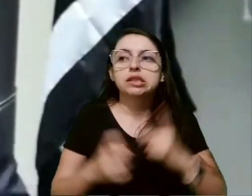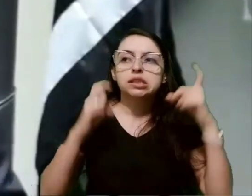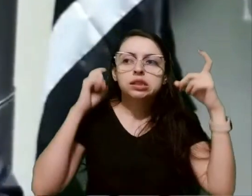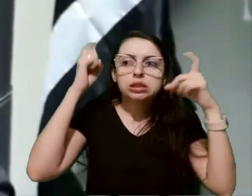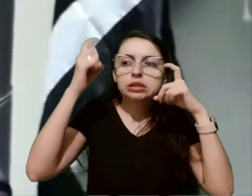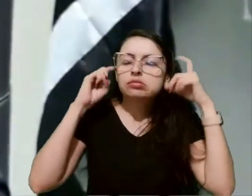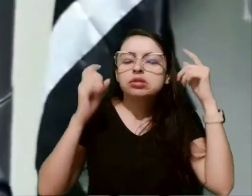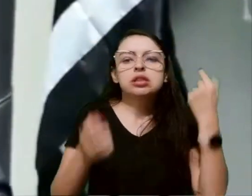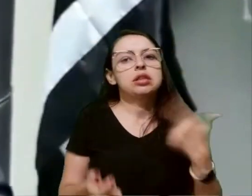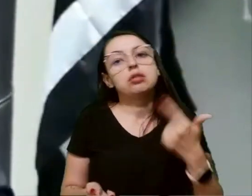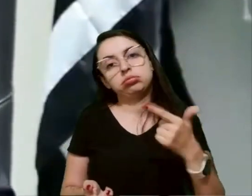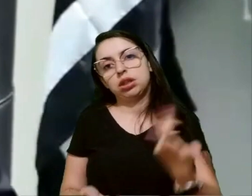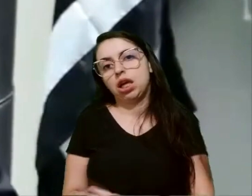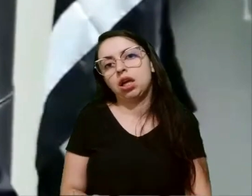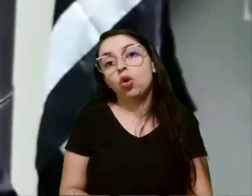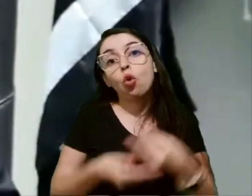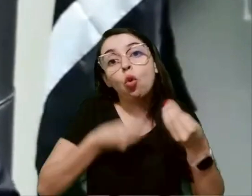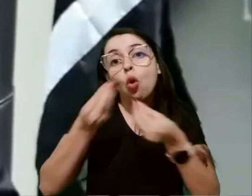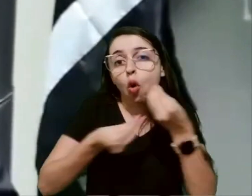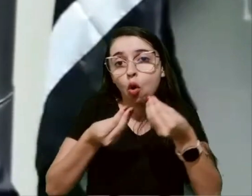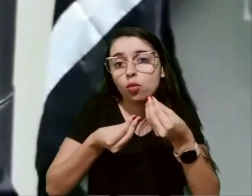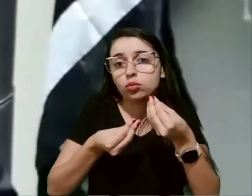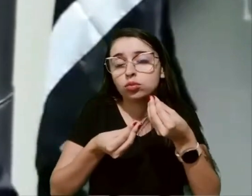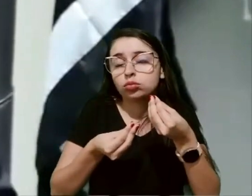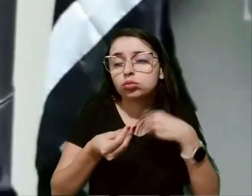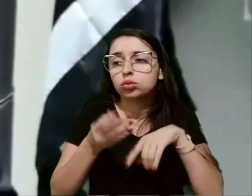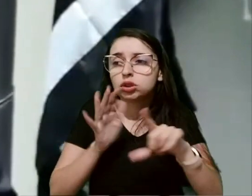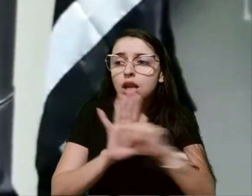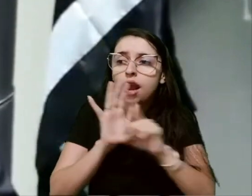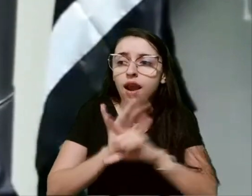preocupação, né, de mensuração